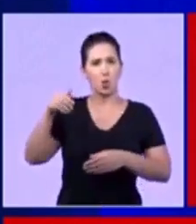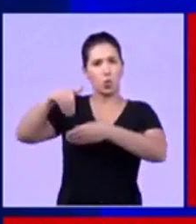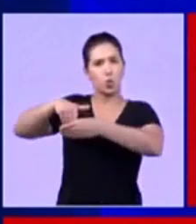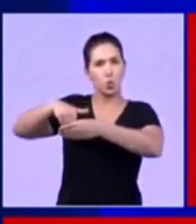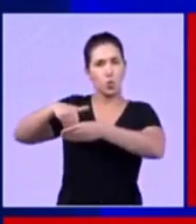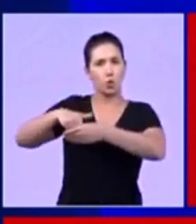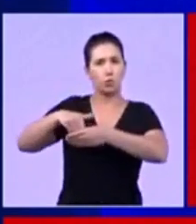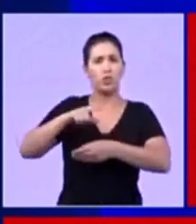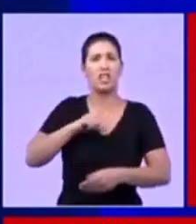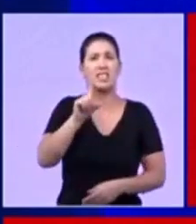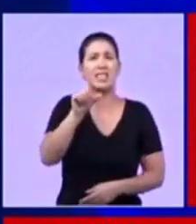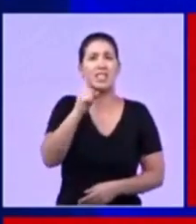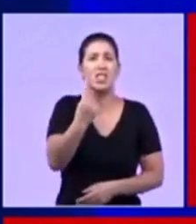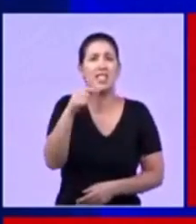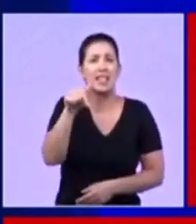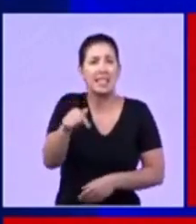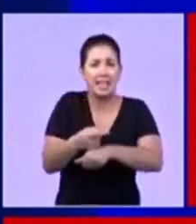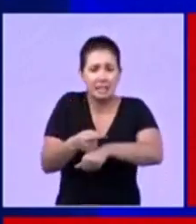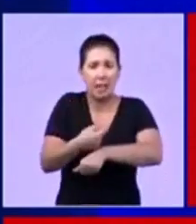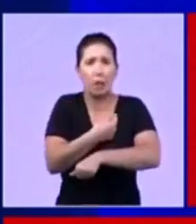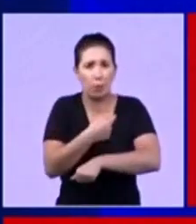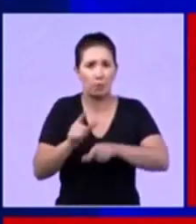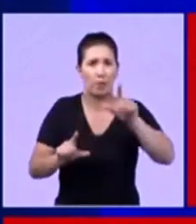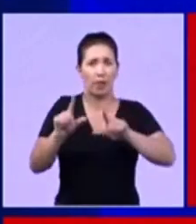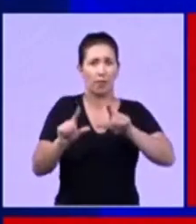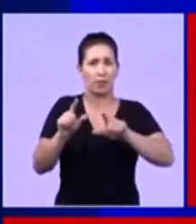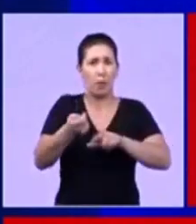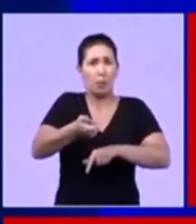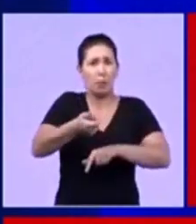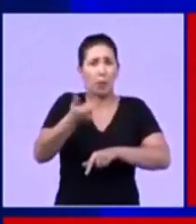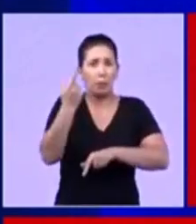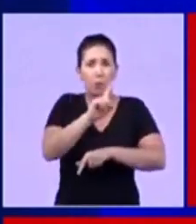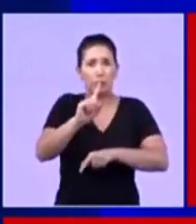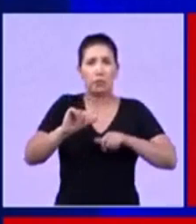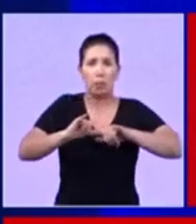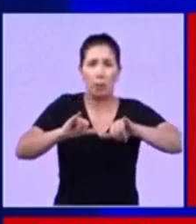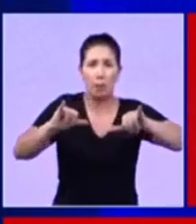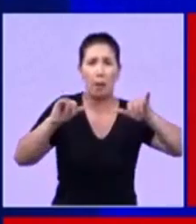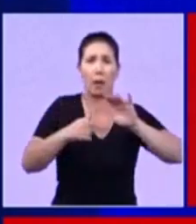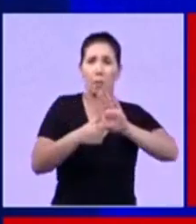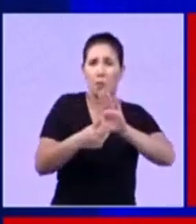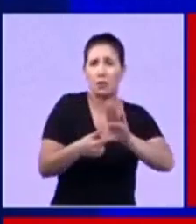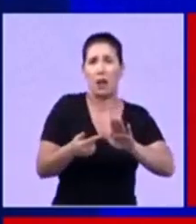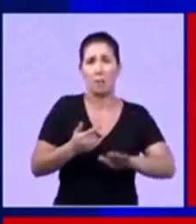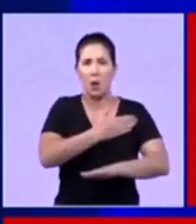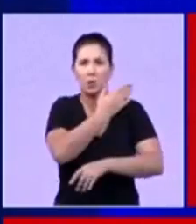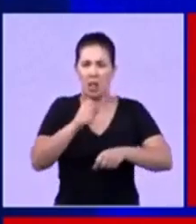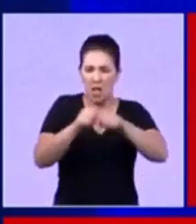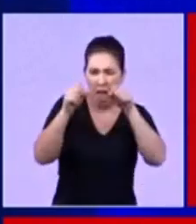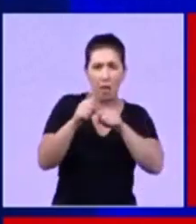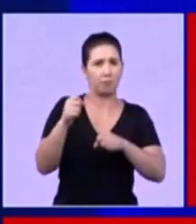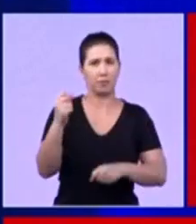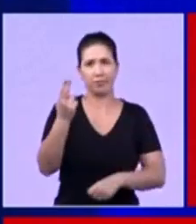17 segundos na televisão nós temos poucas condições de fazer de quebrar os preconceitos de mostrar o nosso projeto de cidade